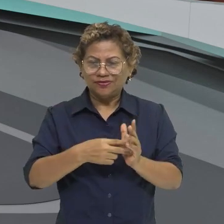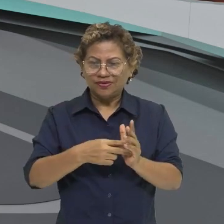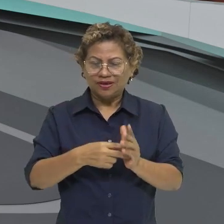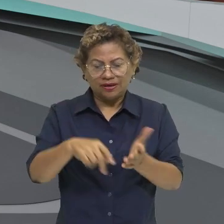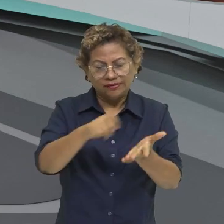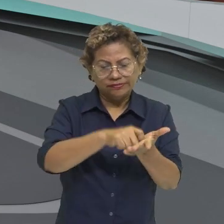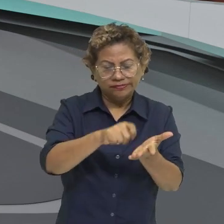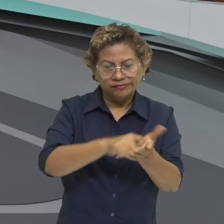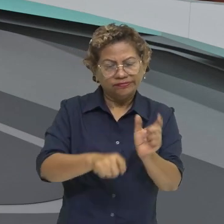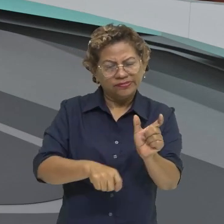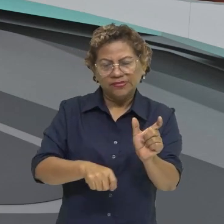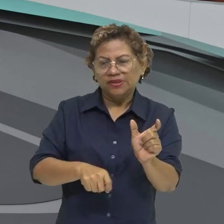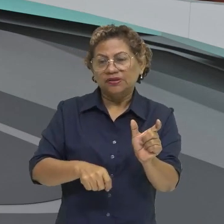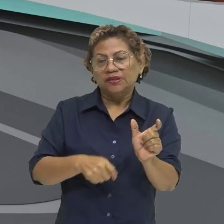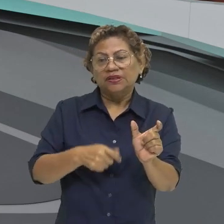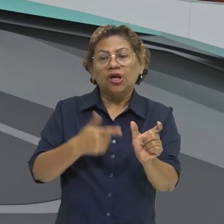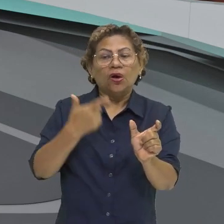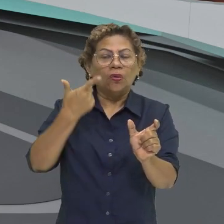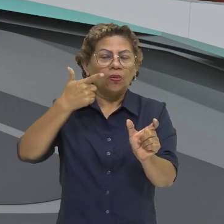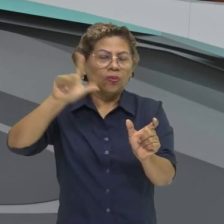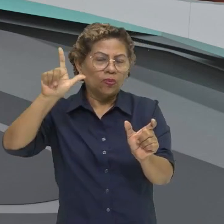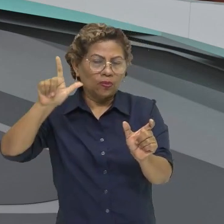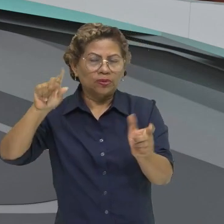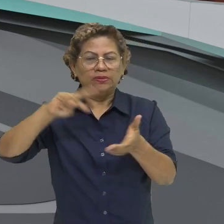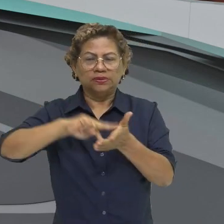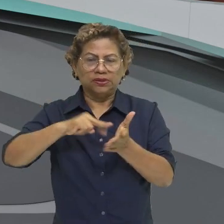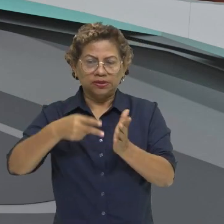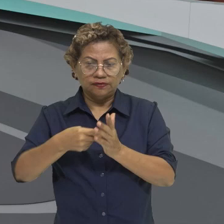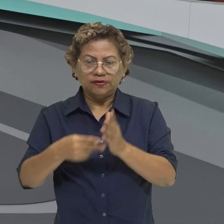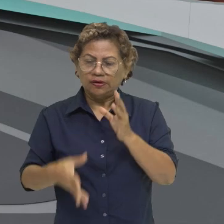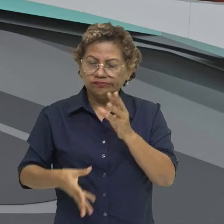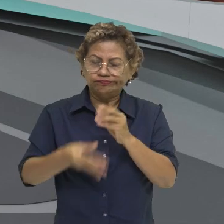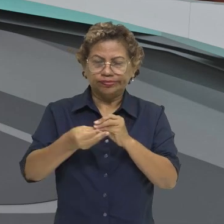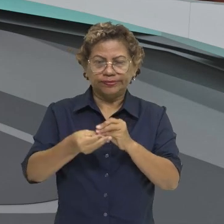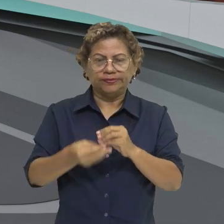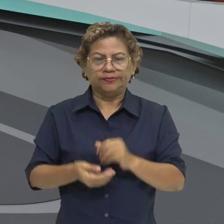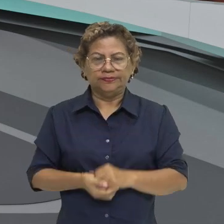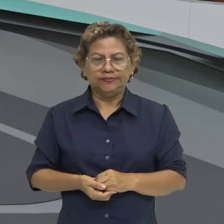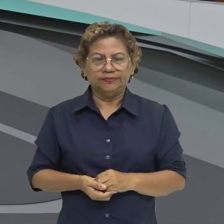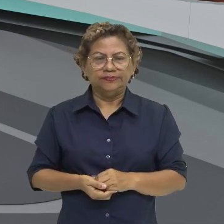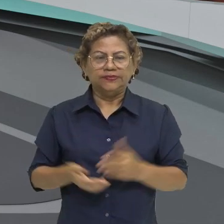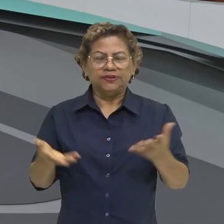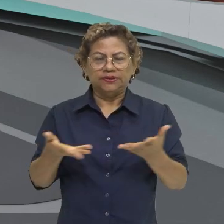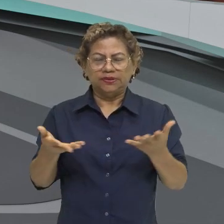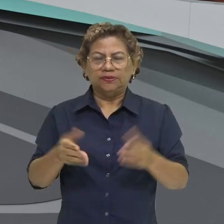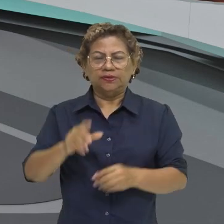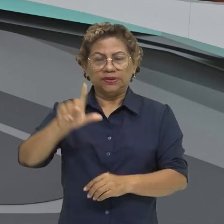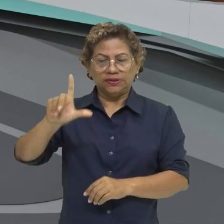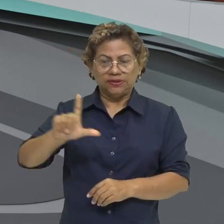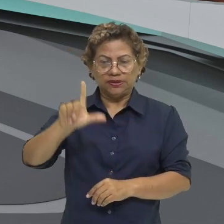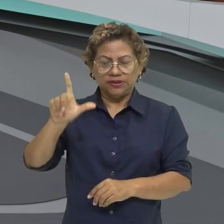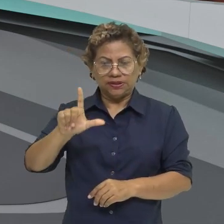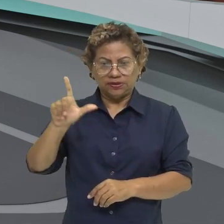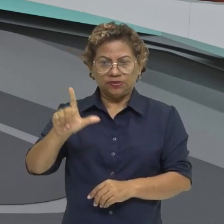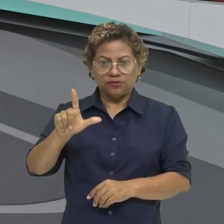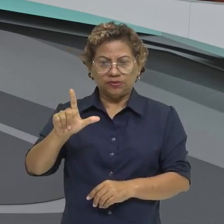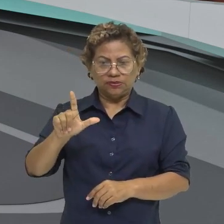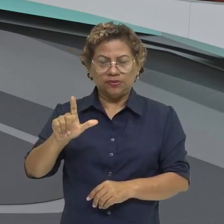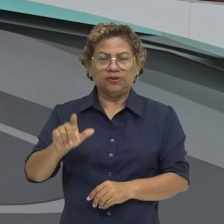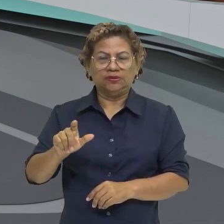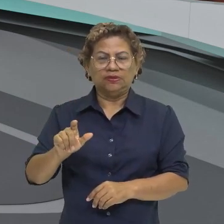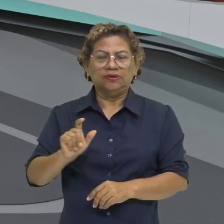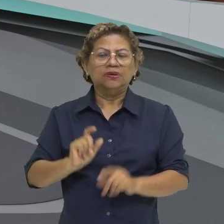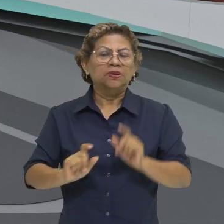traz assim um monte de significados agregados. E, por último, literatura é, acima